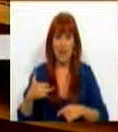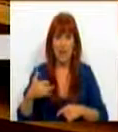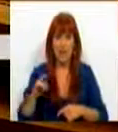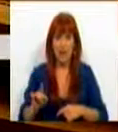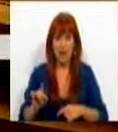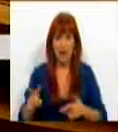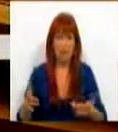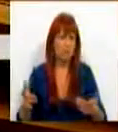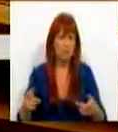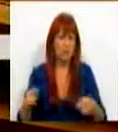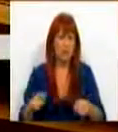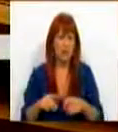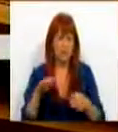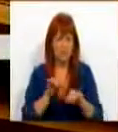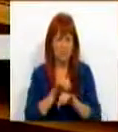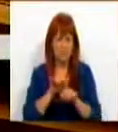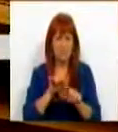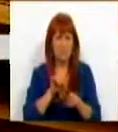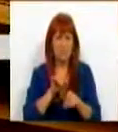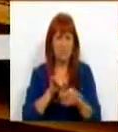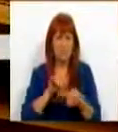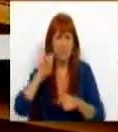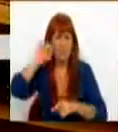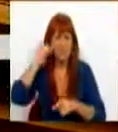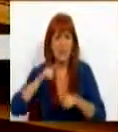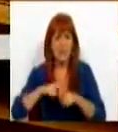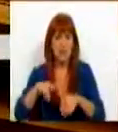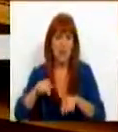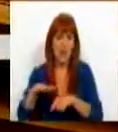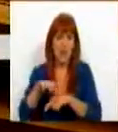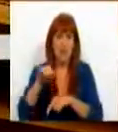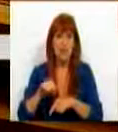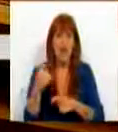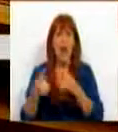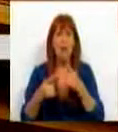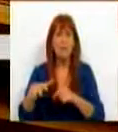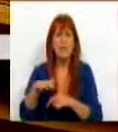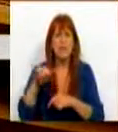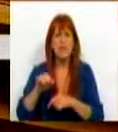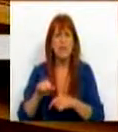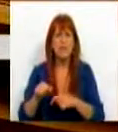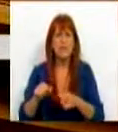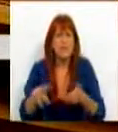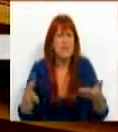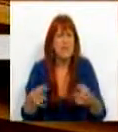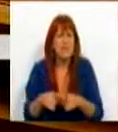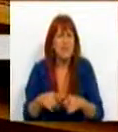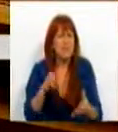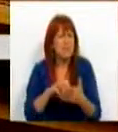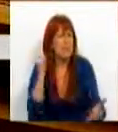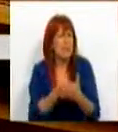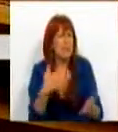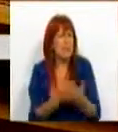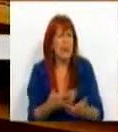CDS estão contaminadas, na minha perspectiva, nesta área, com algumas situações que são estigmatizantes